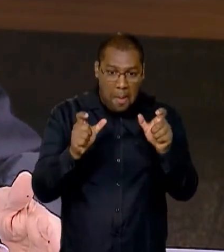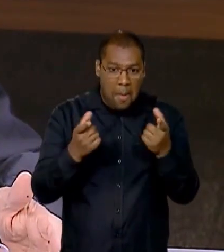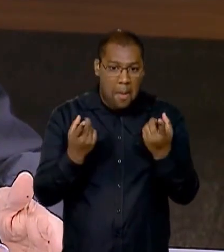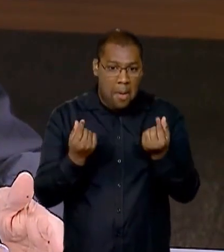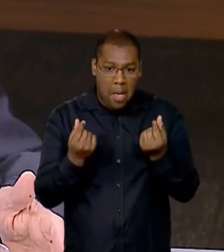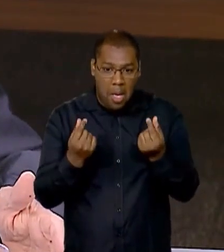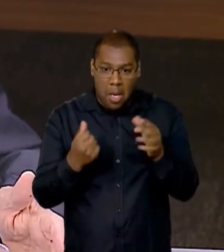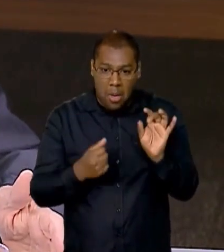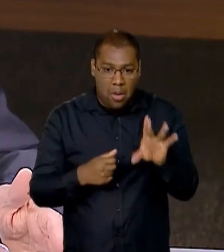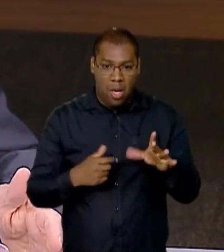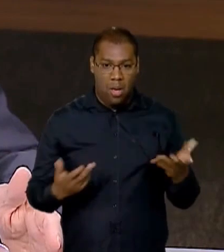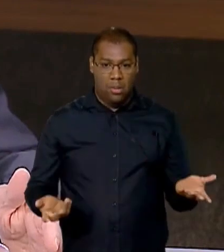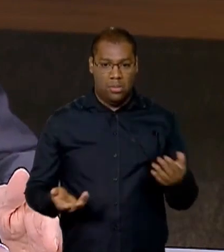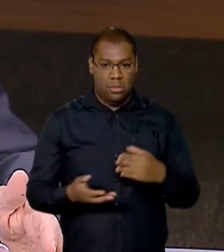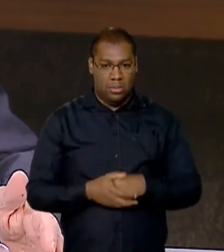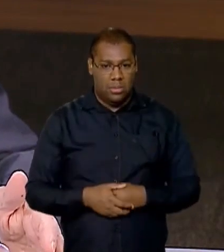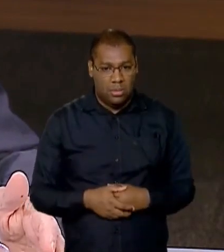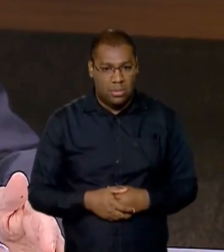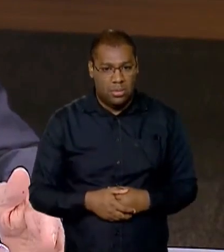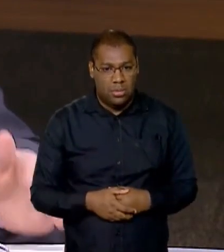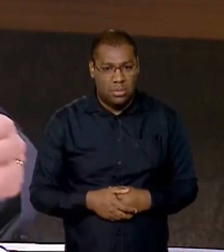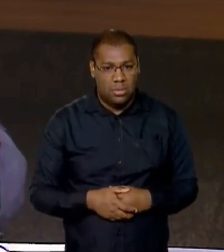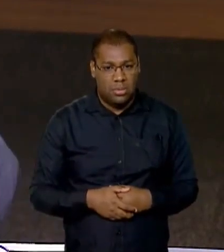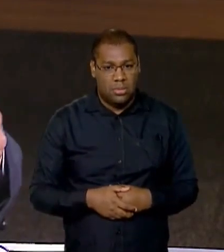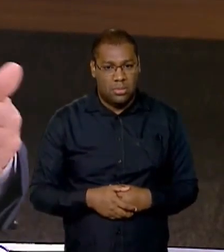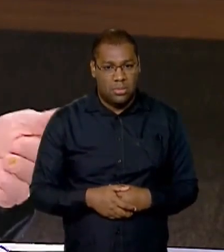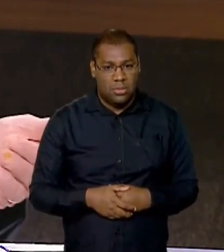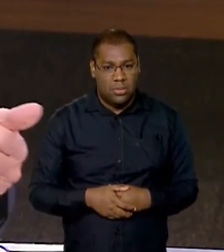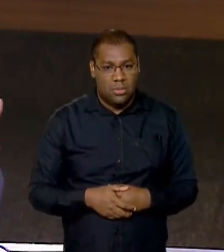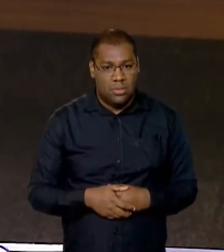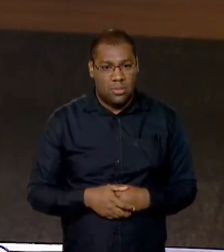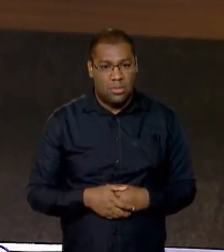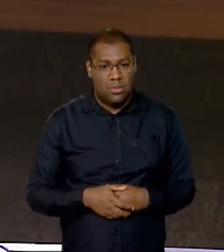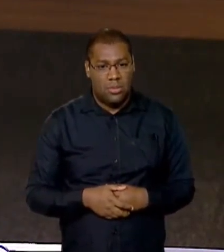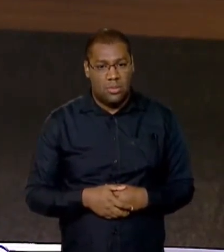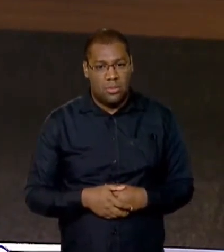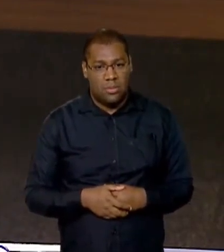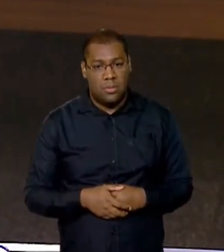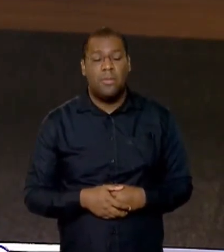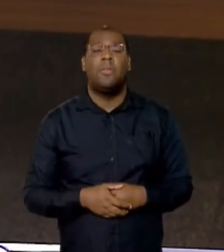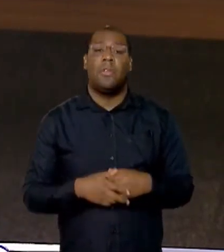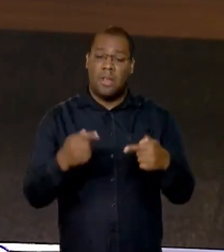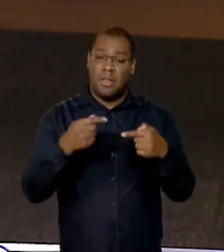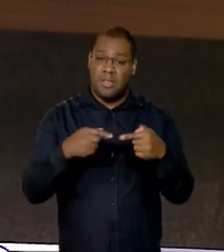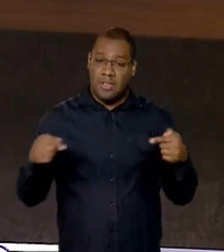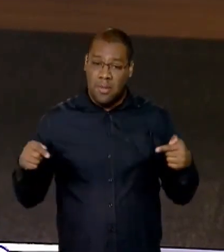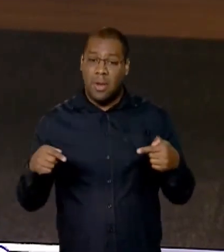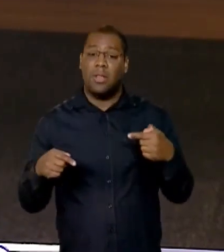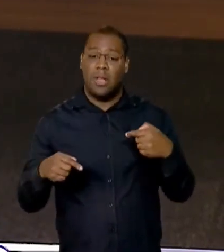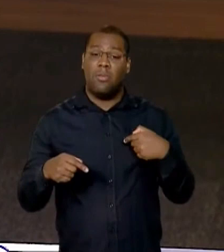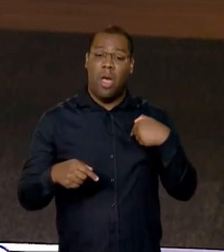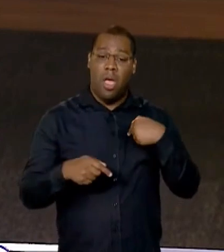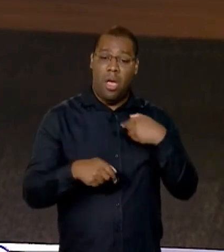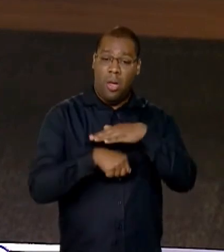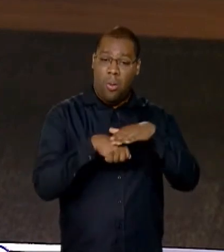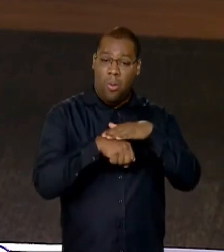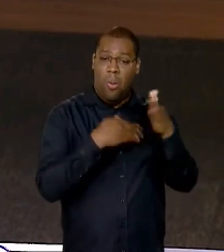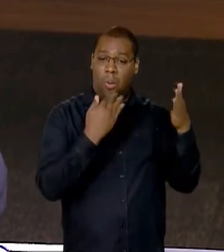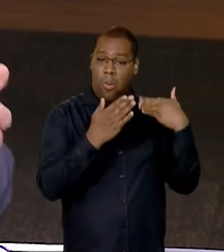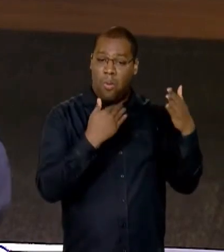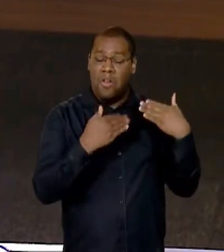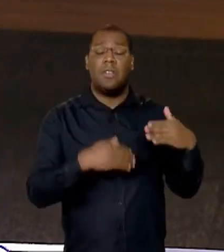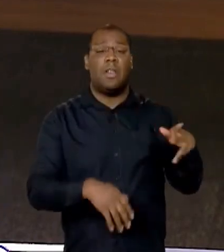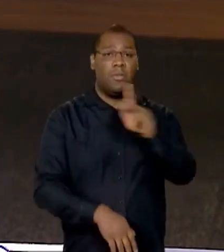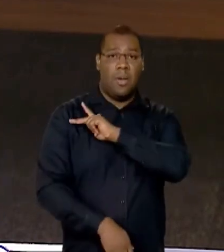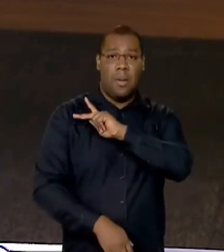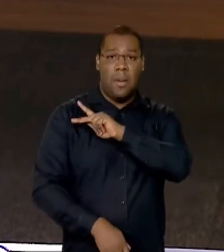lucro é isso que eles querem E nós queremos que tenha cont partida eu falei essa semana com o presidente do senado é importante que